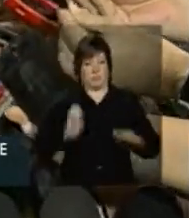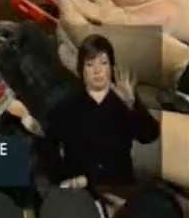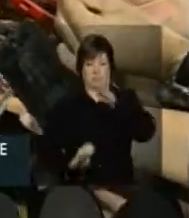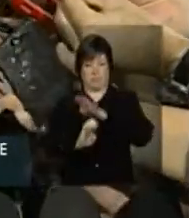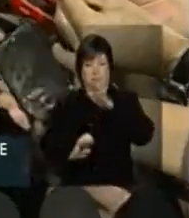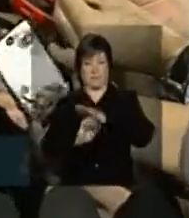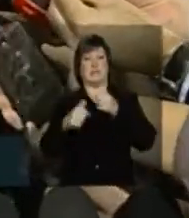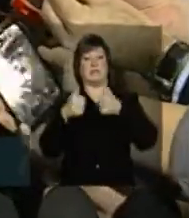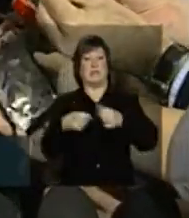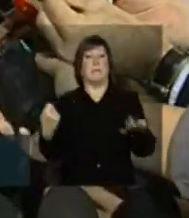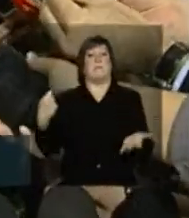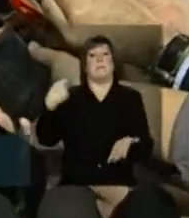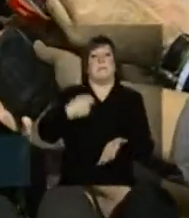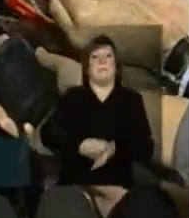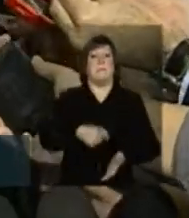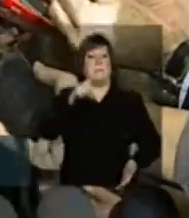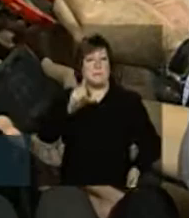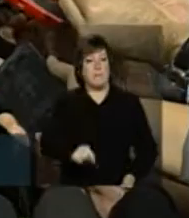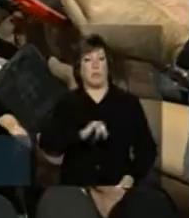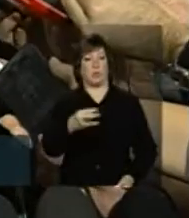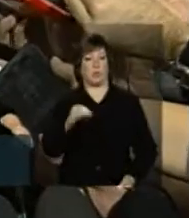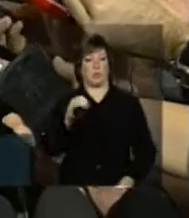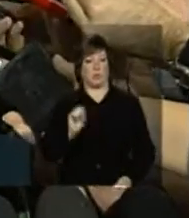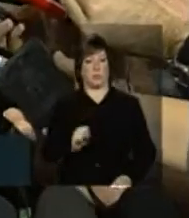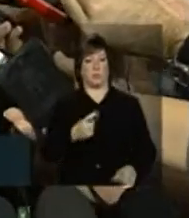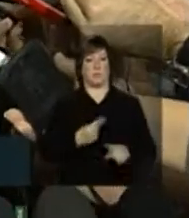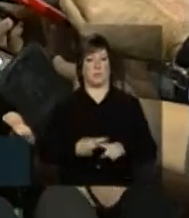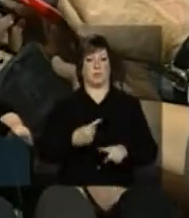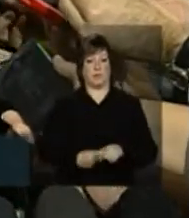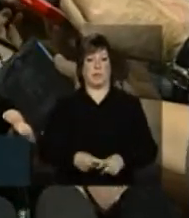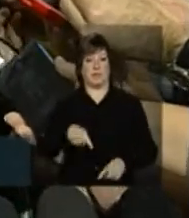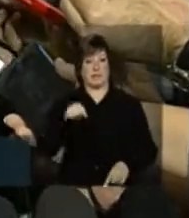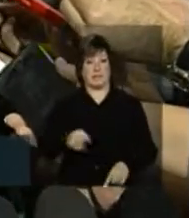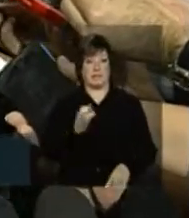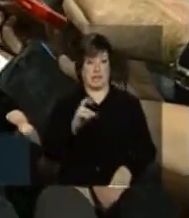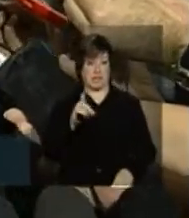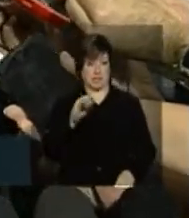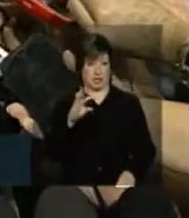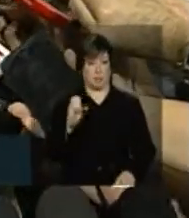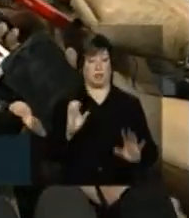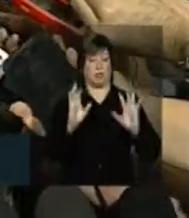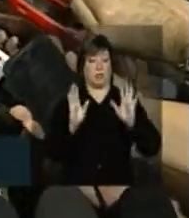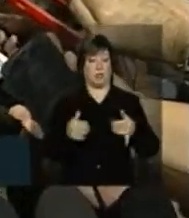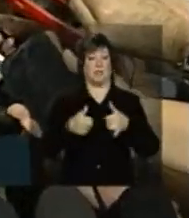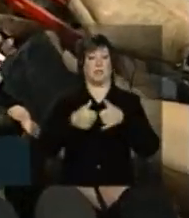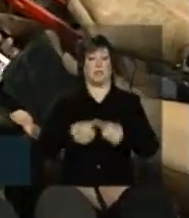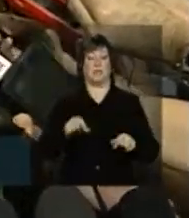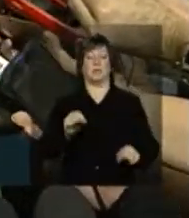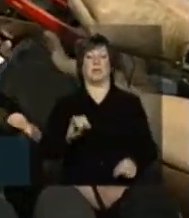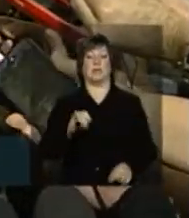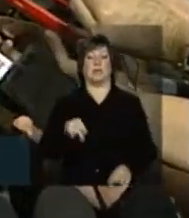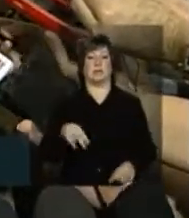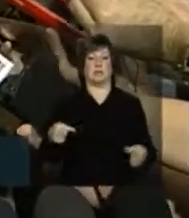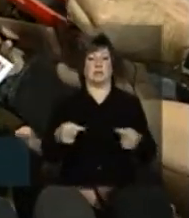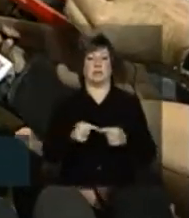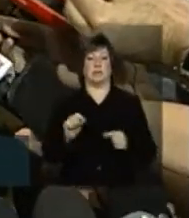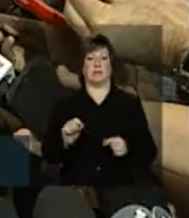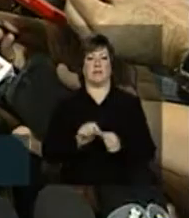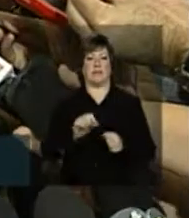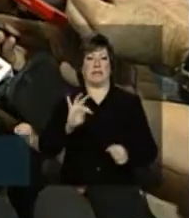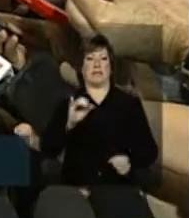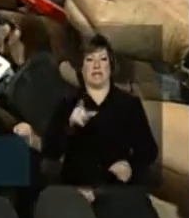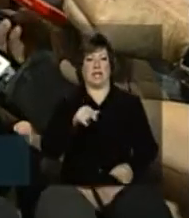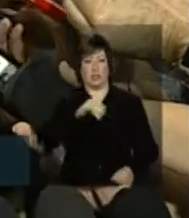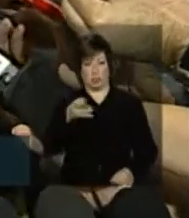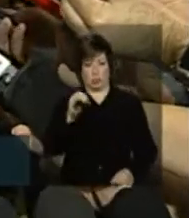pagando menos juros, porque esses créditos já estão indexados pela taxa de